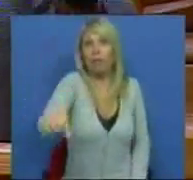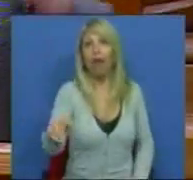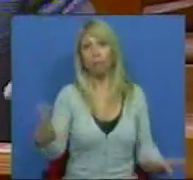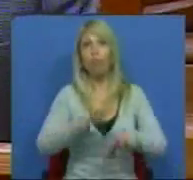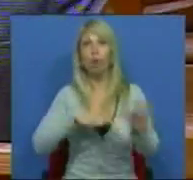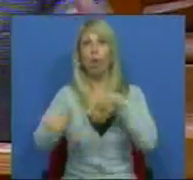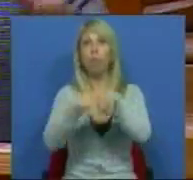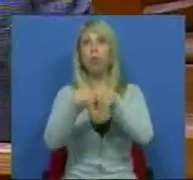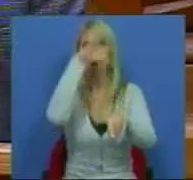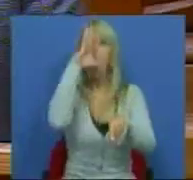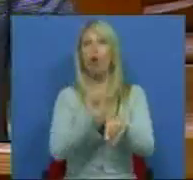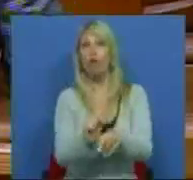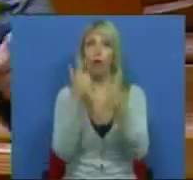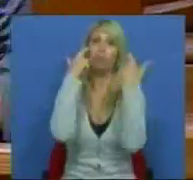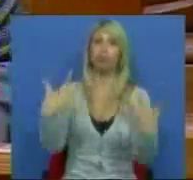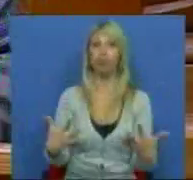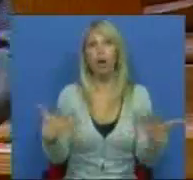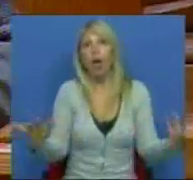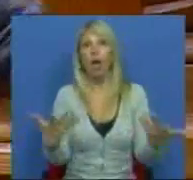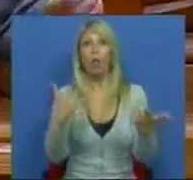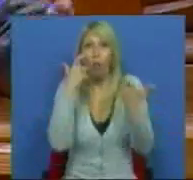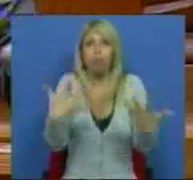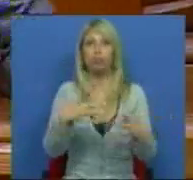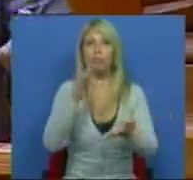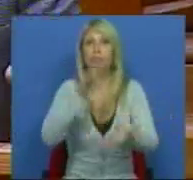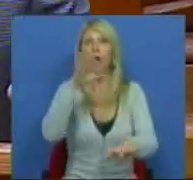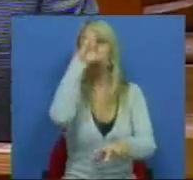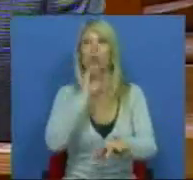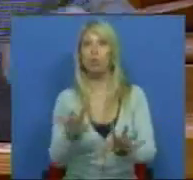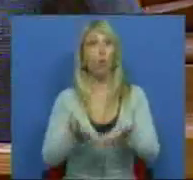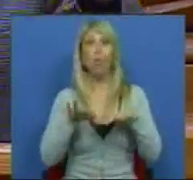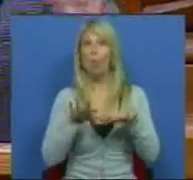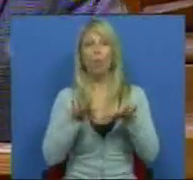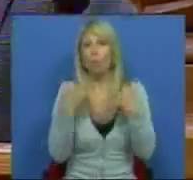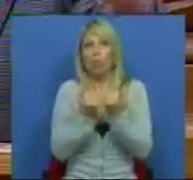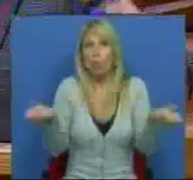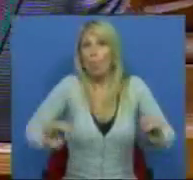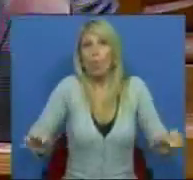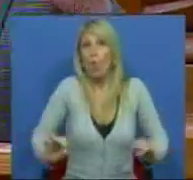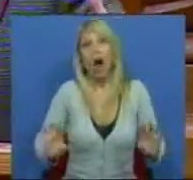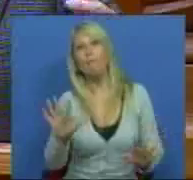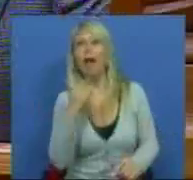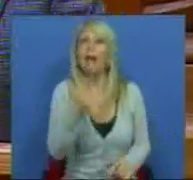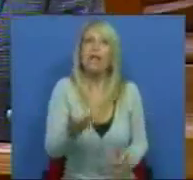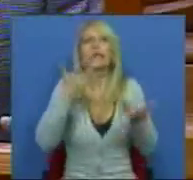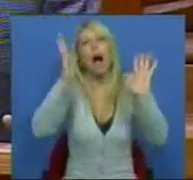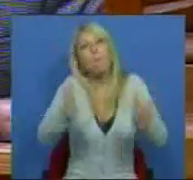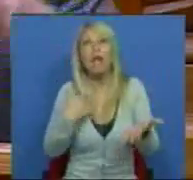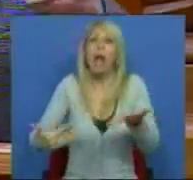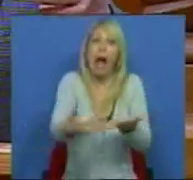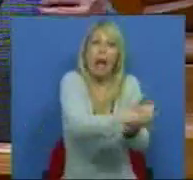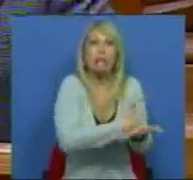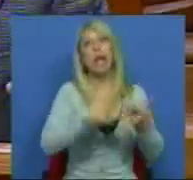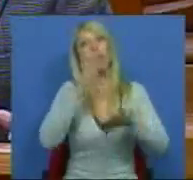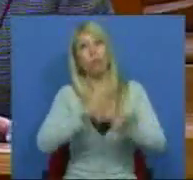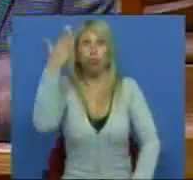estes atos de absoluta insensibilidade social que o Governo vem praticando, sob o nome da receita da austeridade e